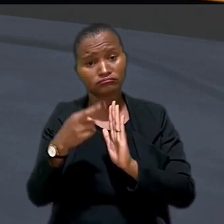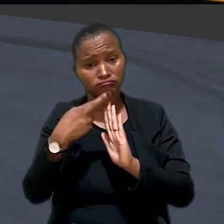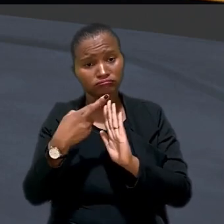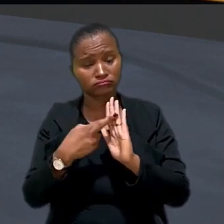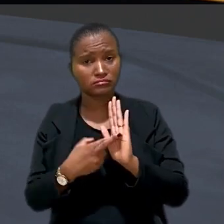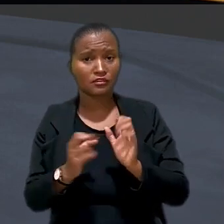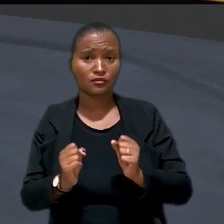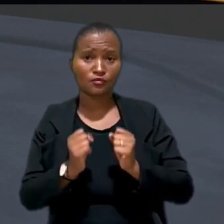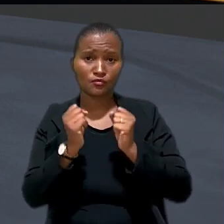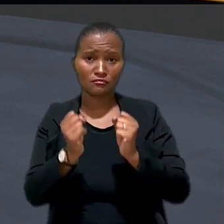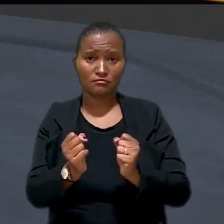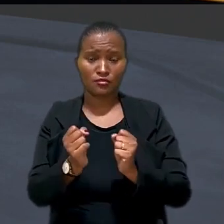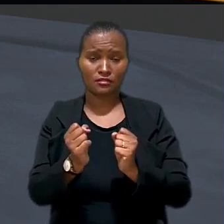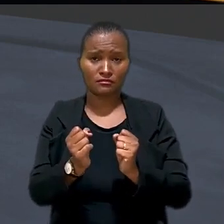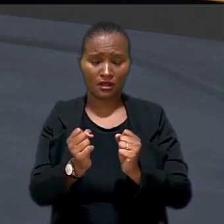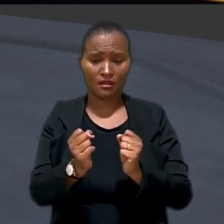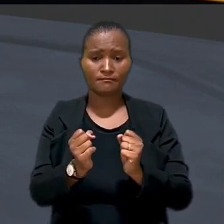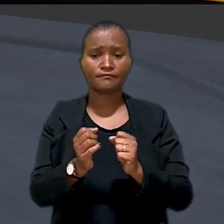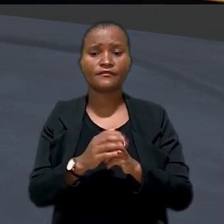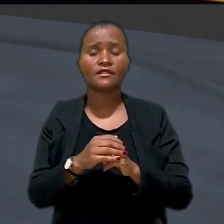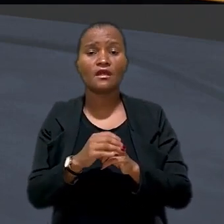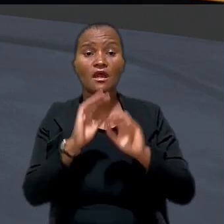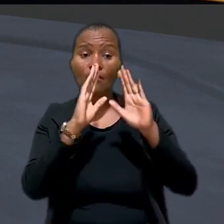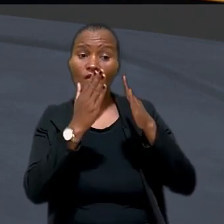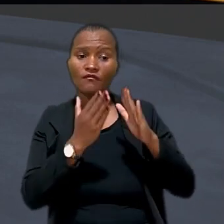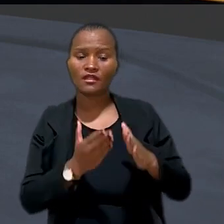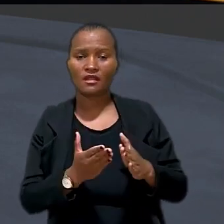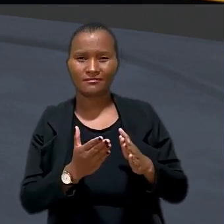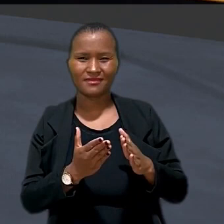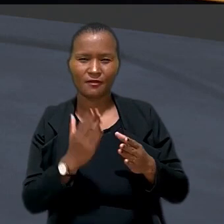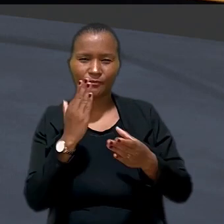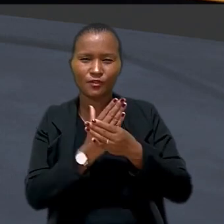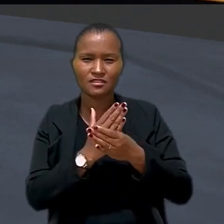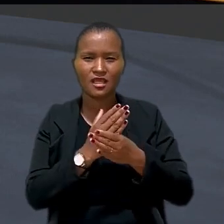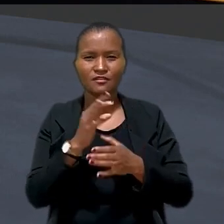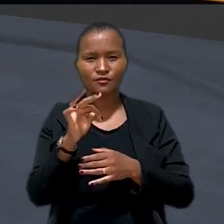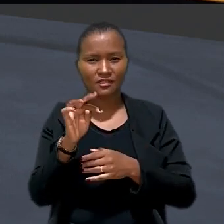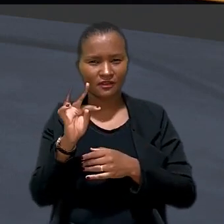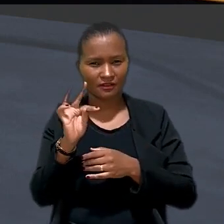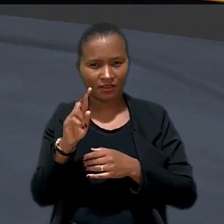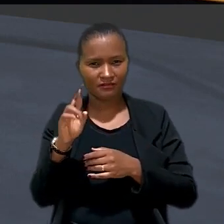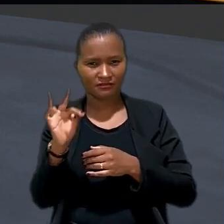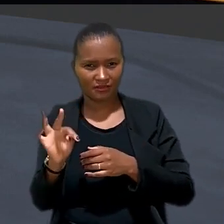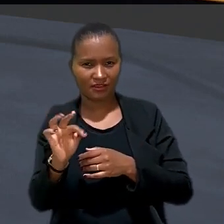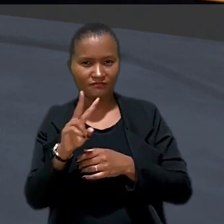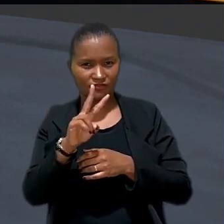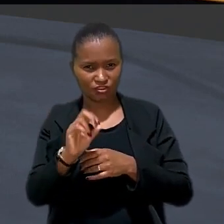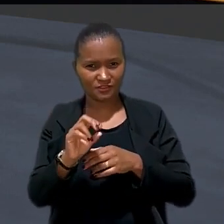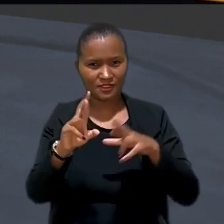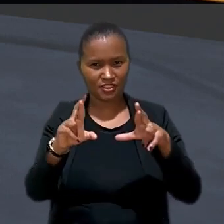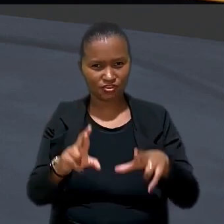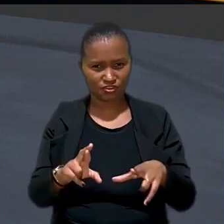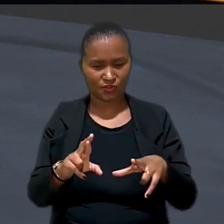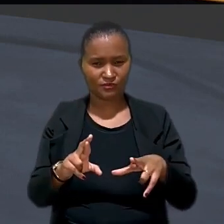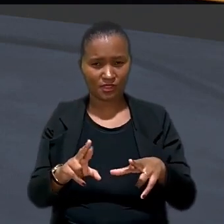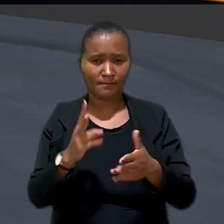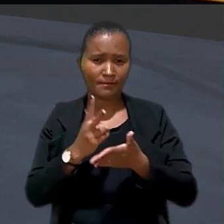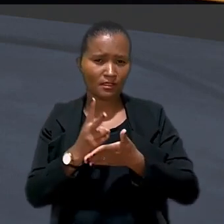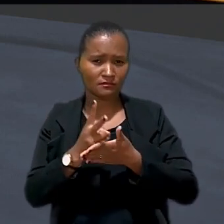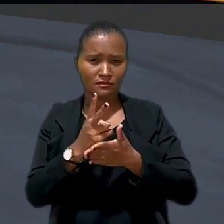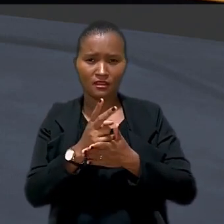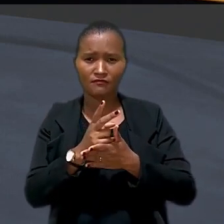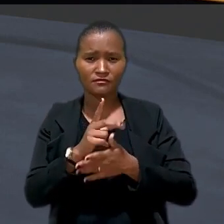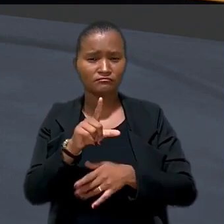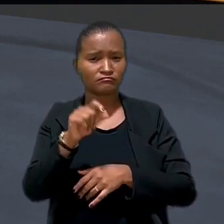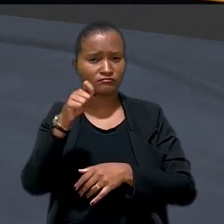exercício regular do poder diretivo. Ao avaliar o caso, o Tribunal Regional do Trabalho da 20ª Região, em Sergipe,